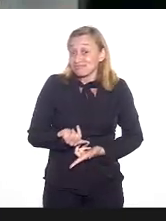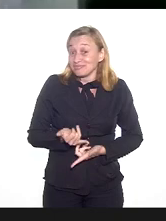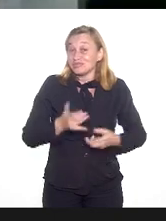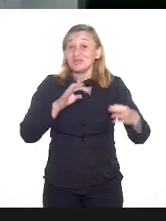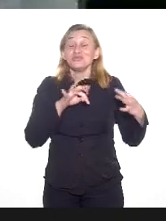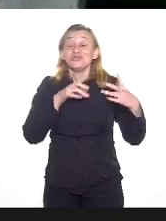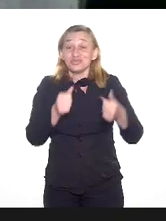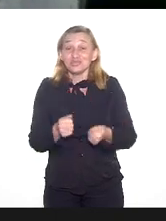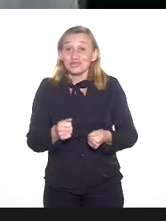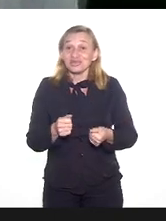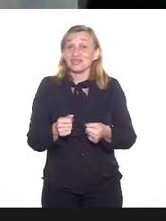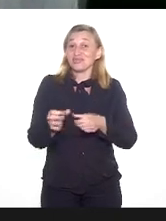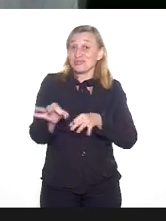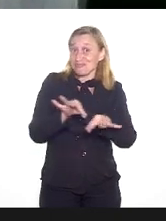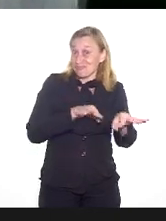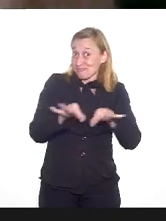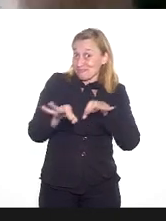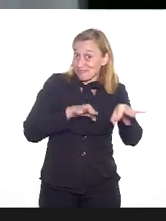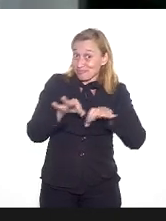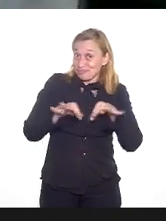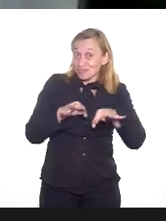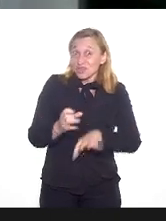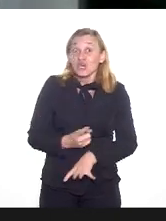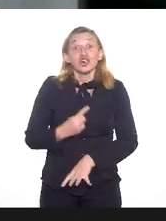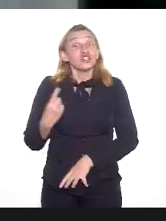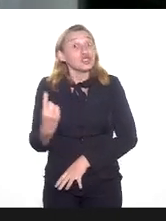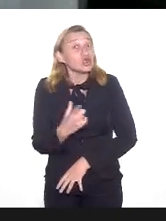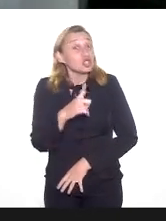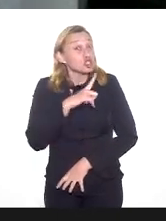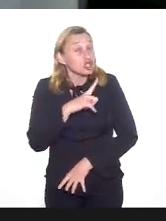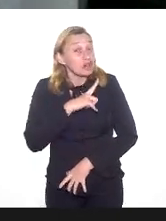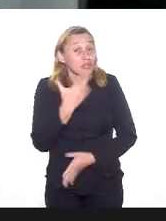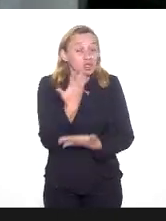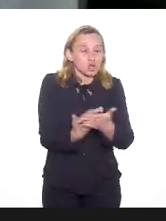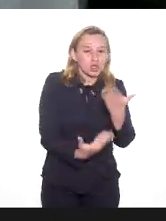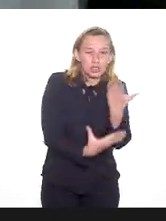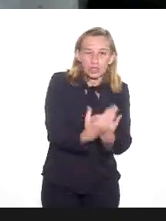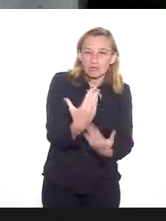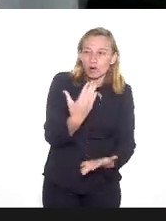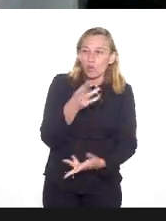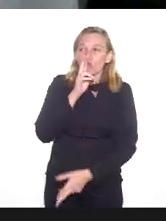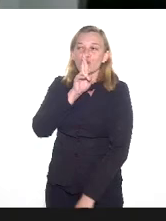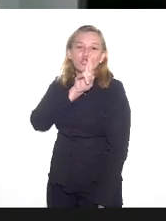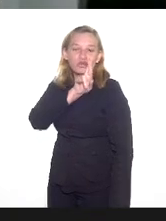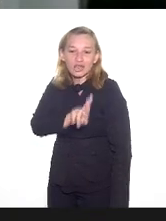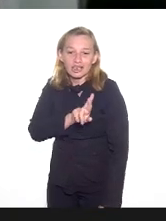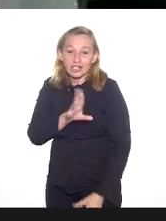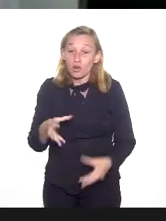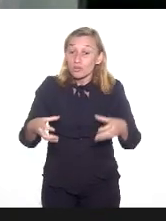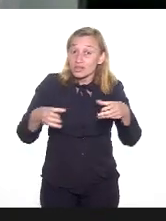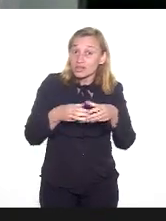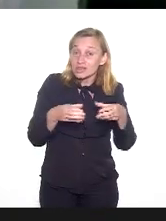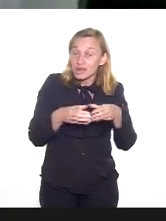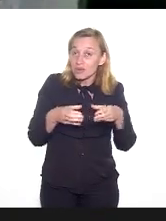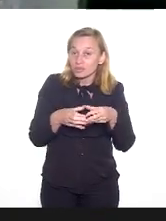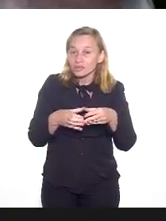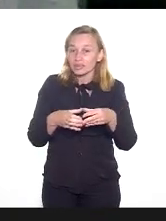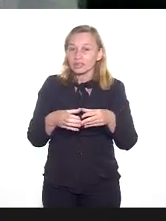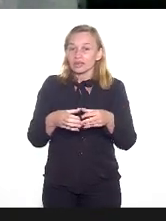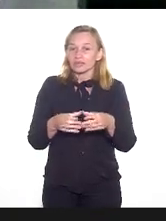tudo que foi feito e o que nós temos nas nossas mãos como resultado dessa comissão parlamentar de